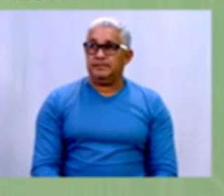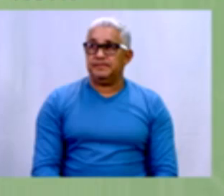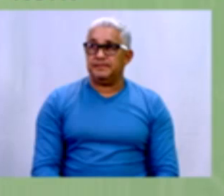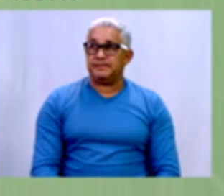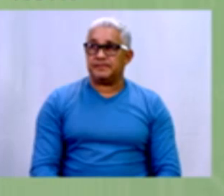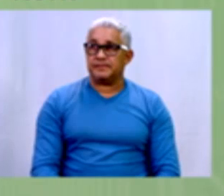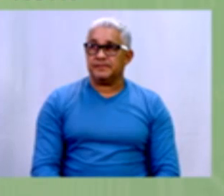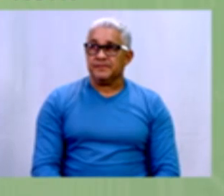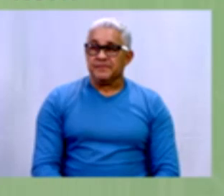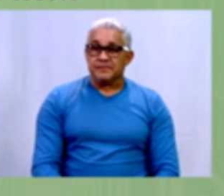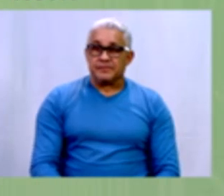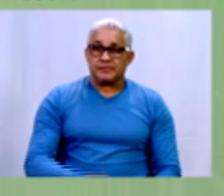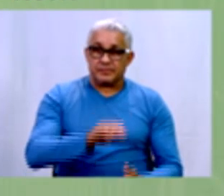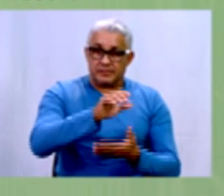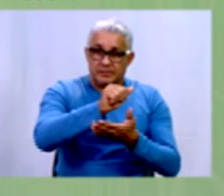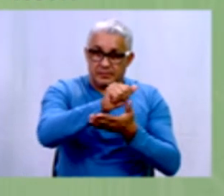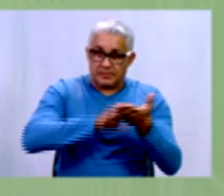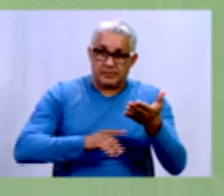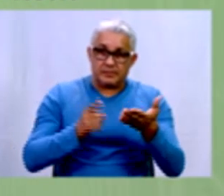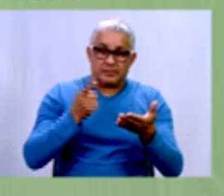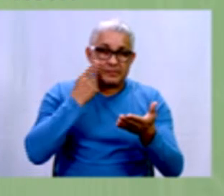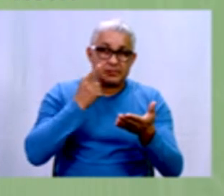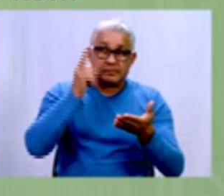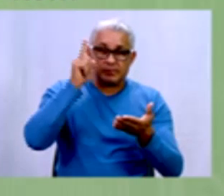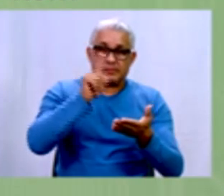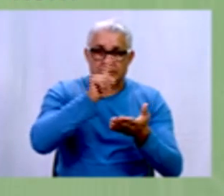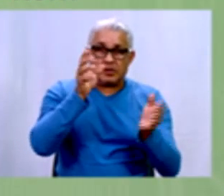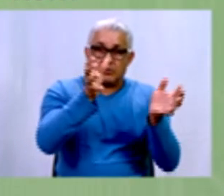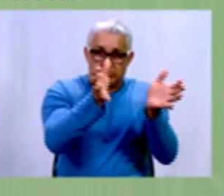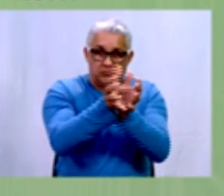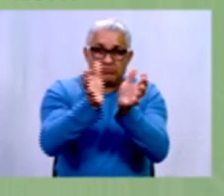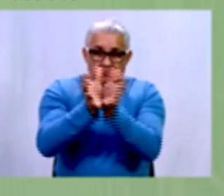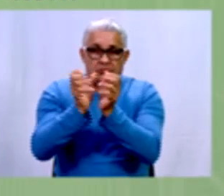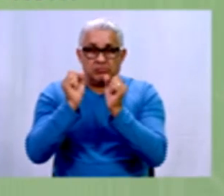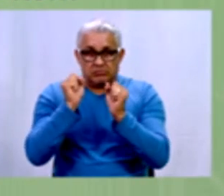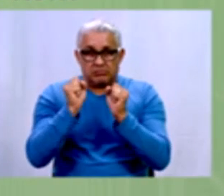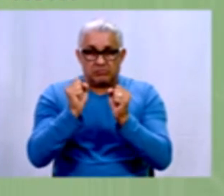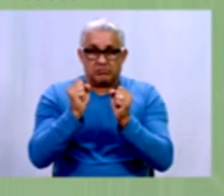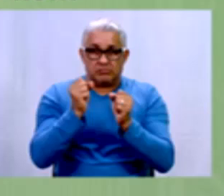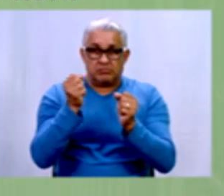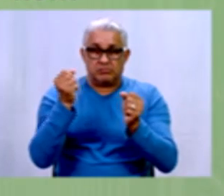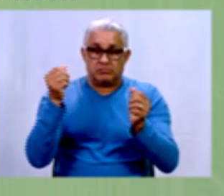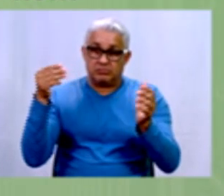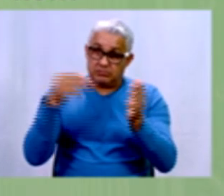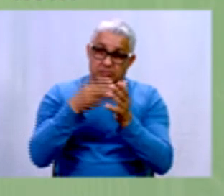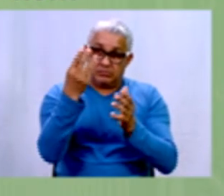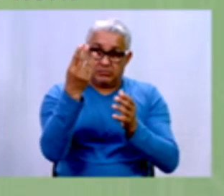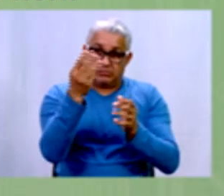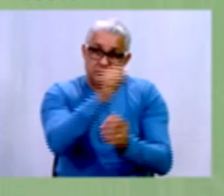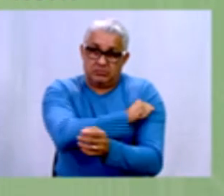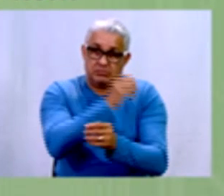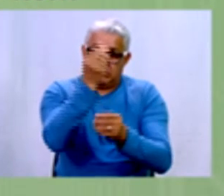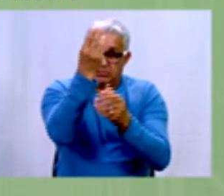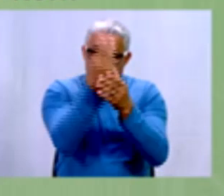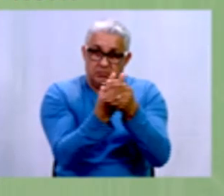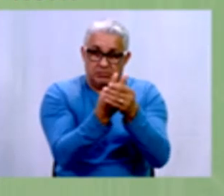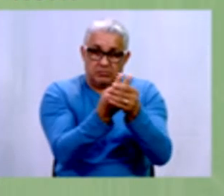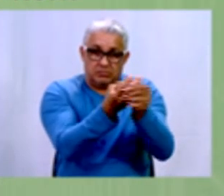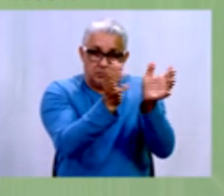Essa atividade de percurso, ela poderá ser desenvolvida em grupos de até 3 alunos. Tá?